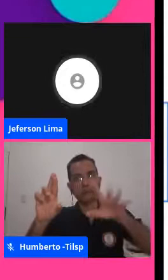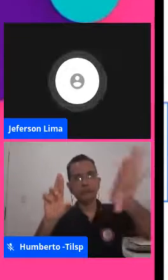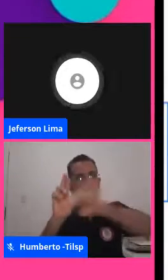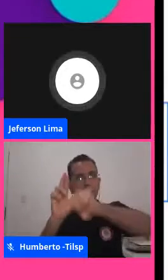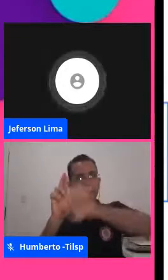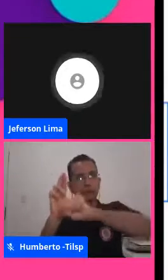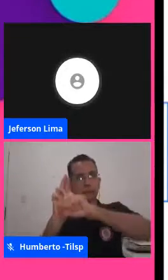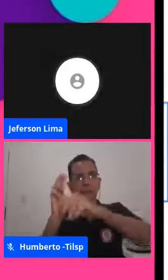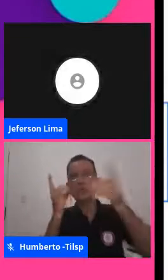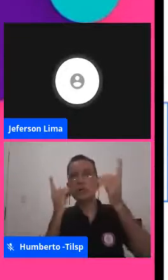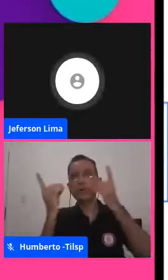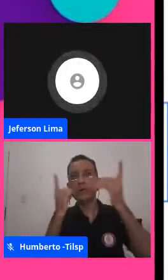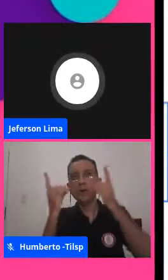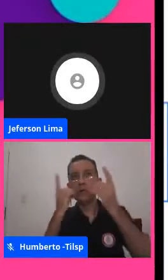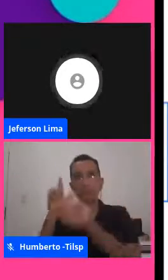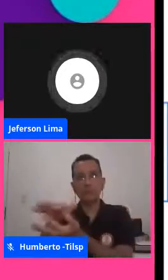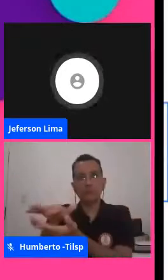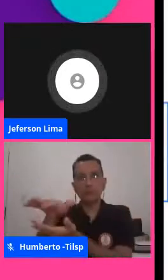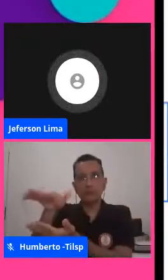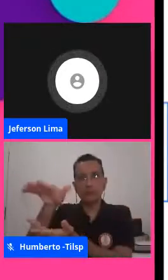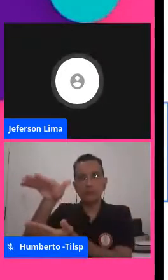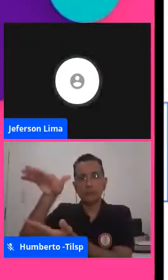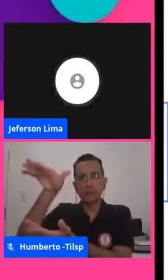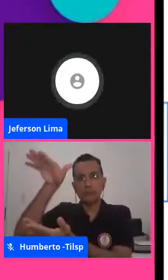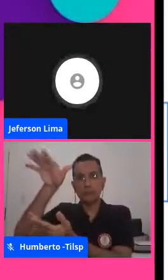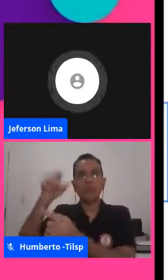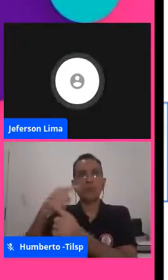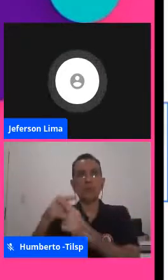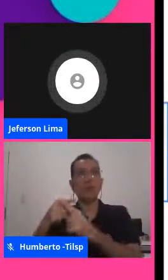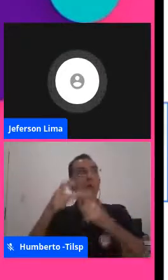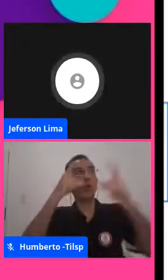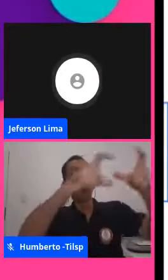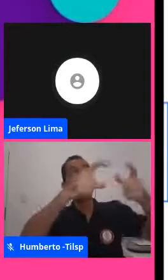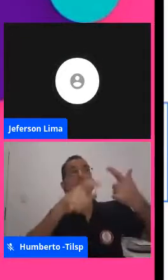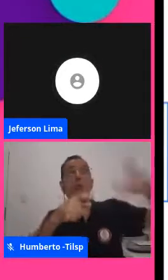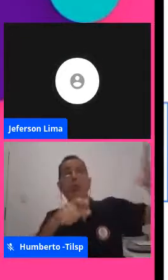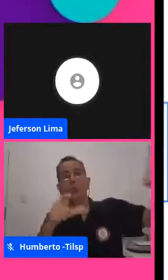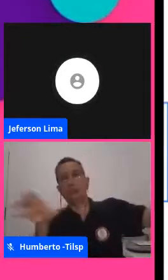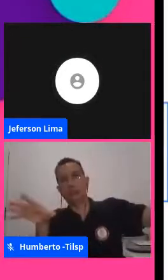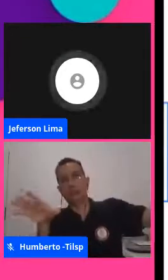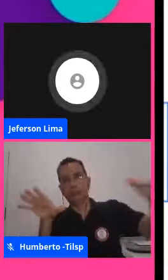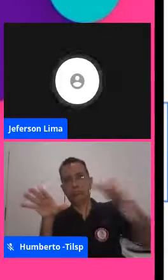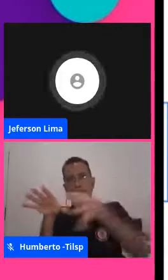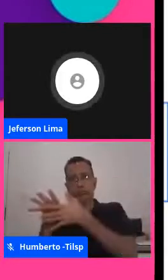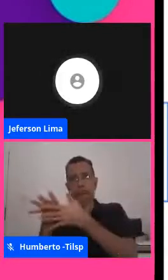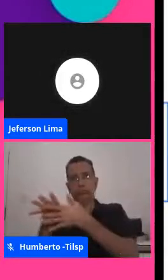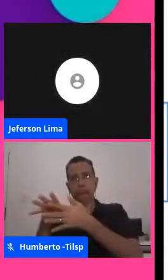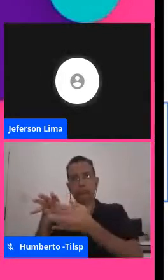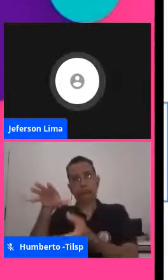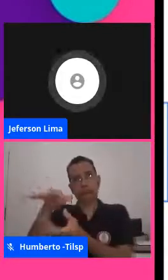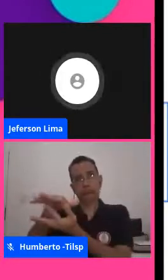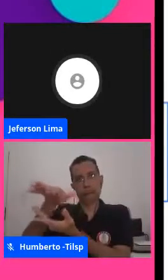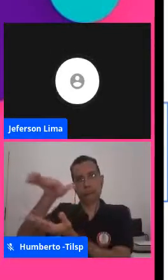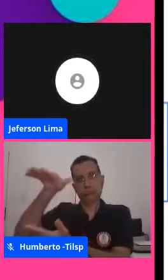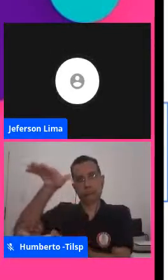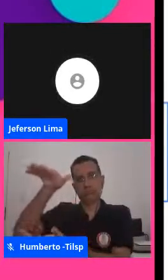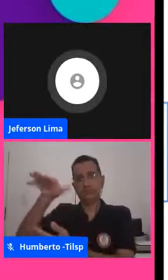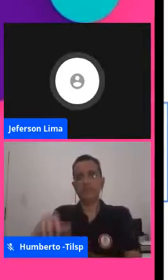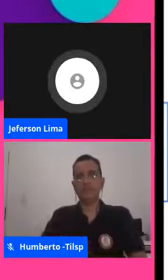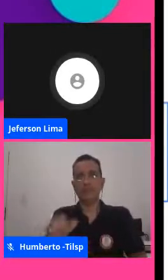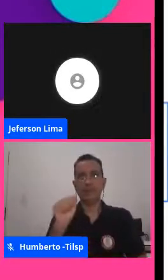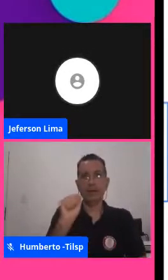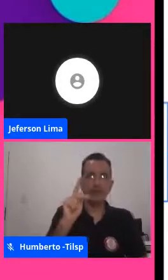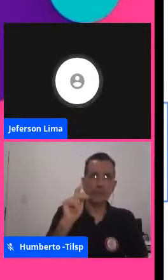ali dentro do banco de dados ou que ele está vindo de outro canal e fazendo uma outra ação. Tem dois tipos aí, né? API